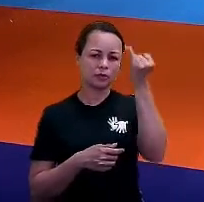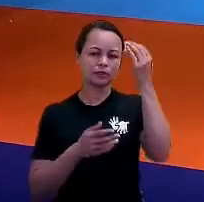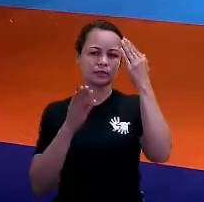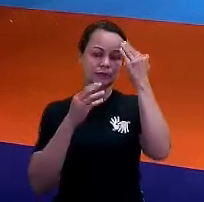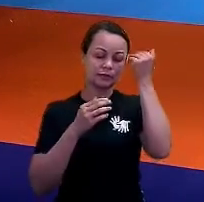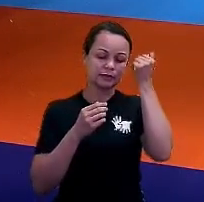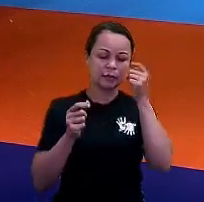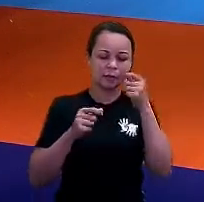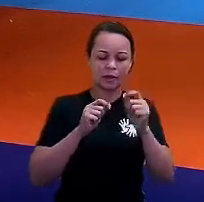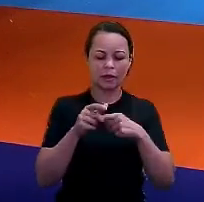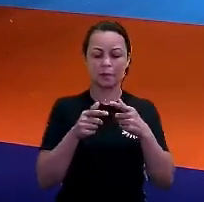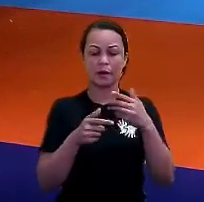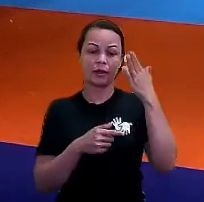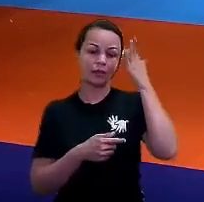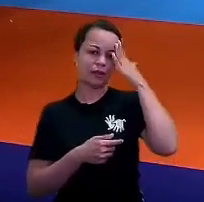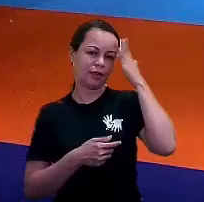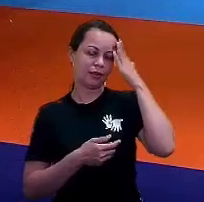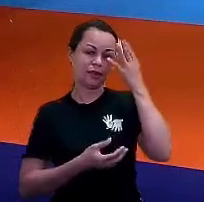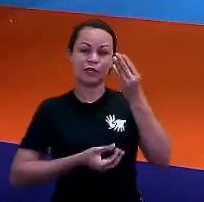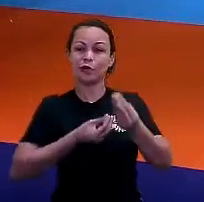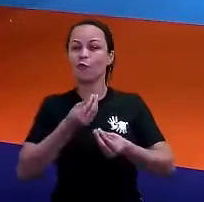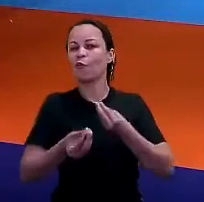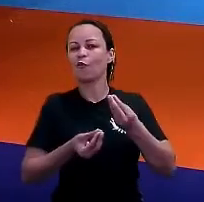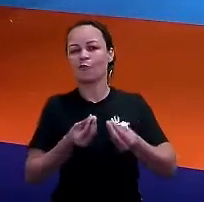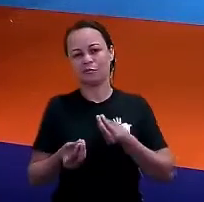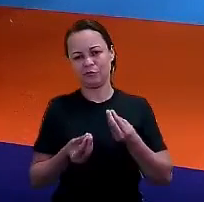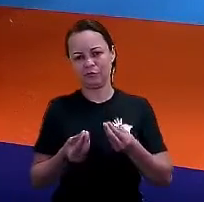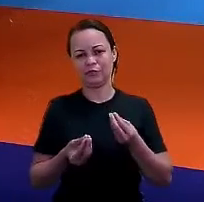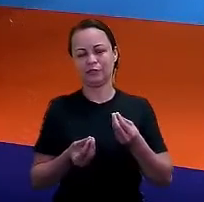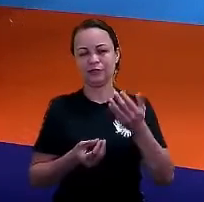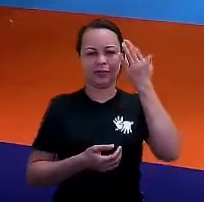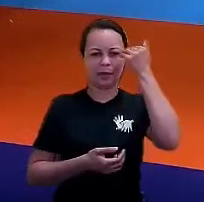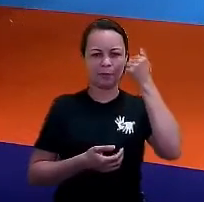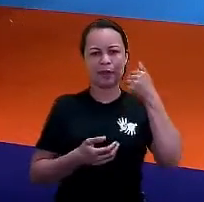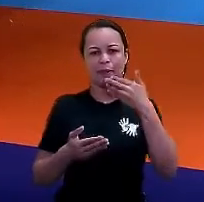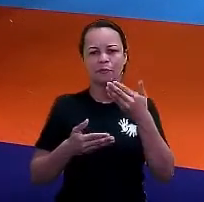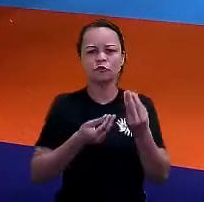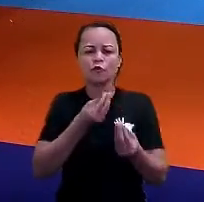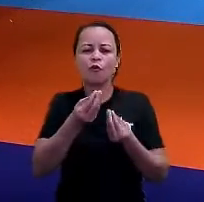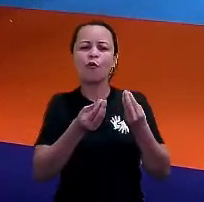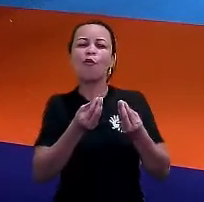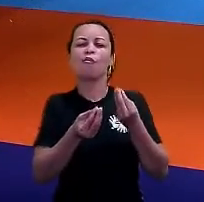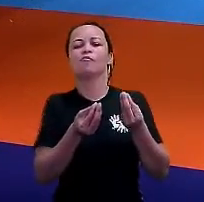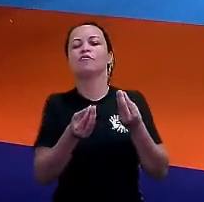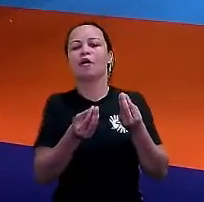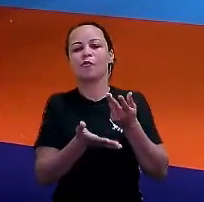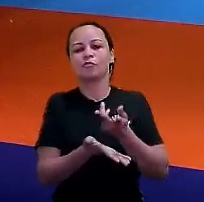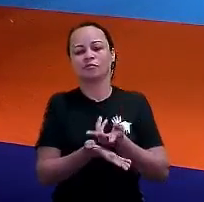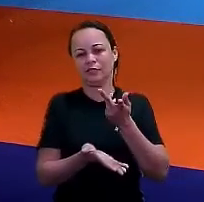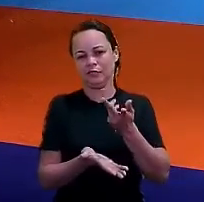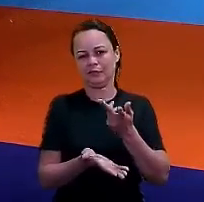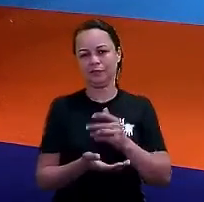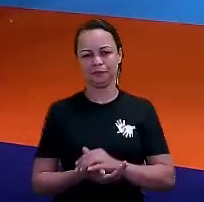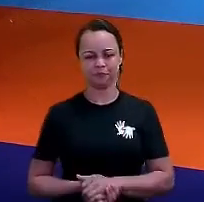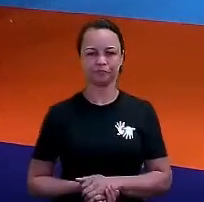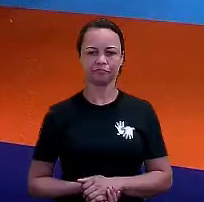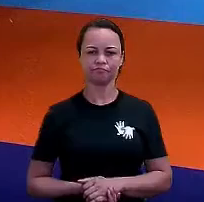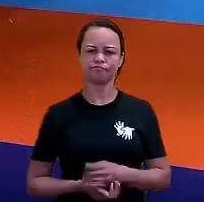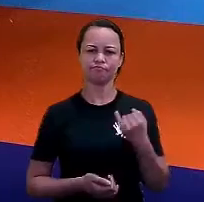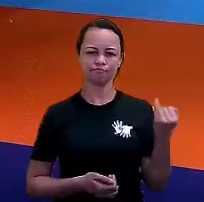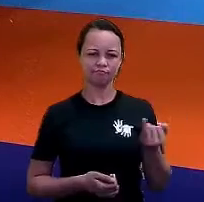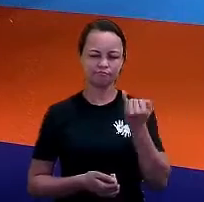para entender, sabermos de onde viemos para saber quem somos. Isso é importante,